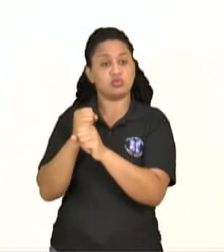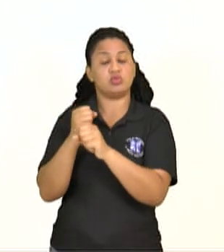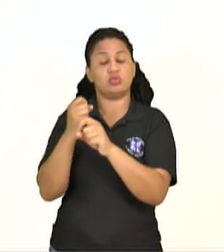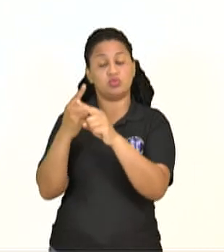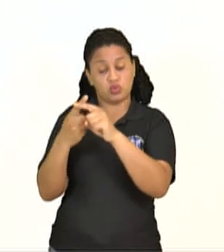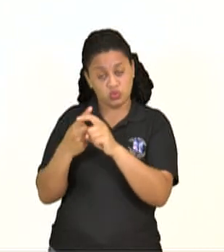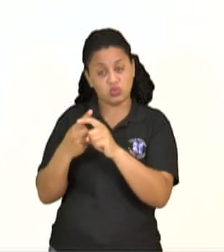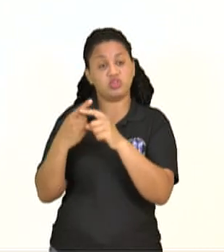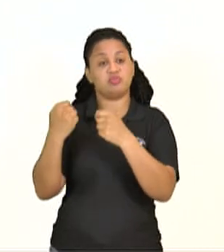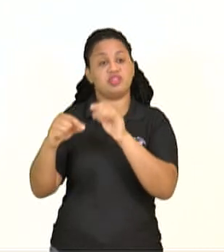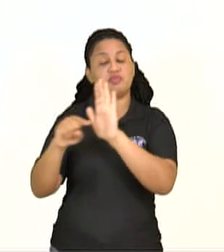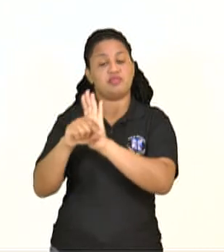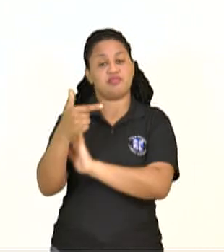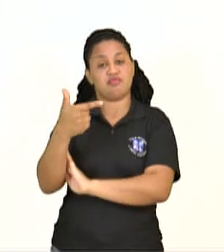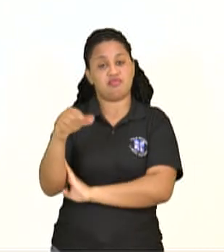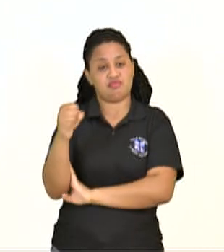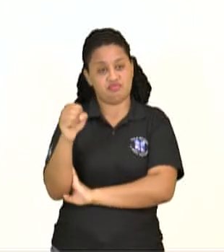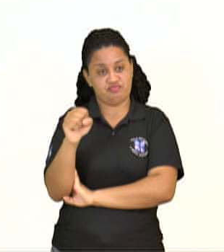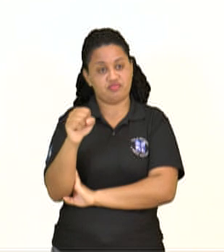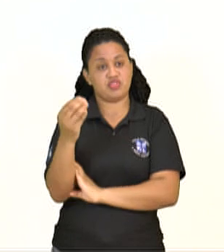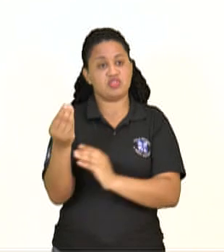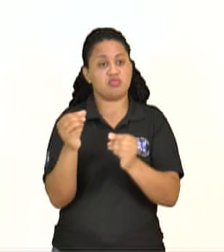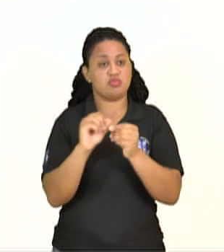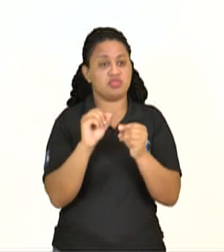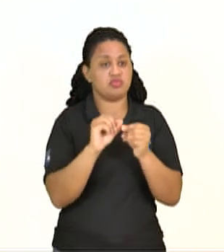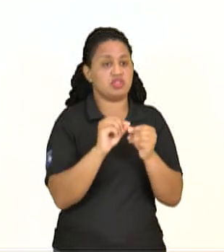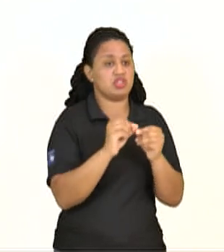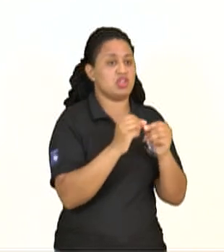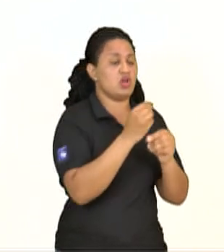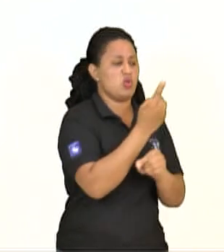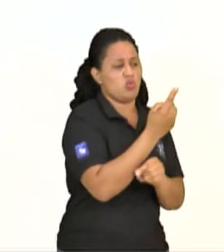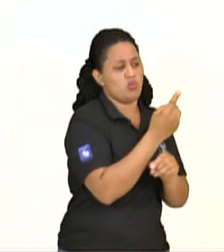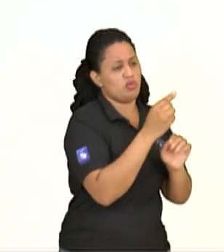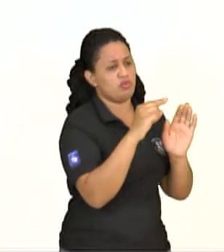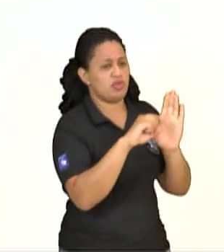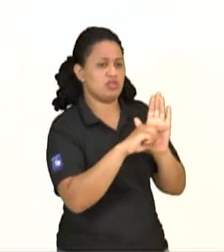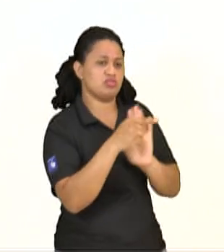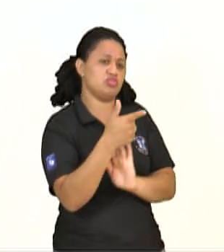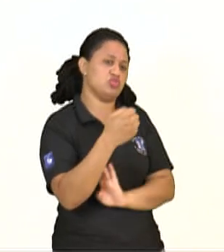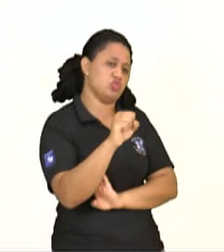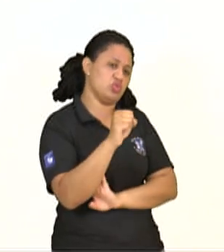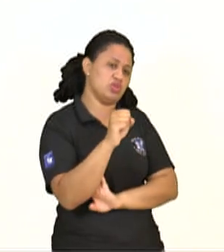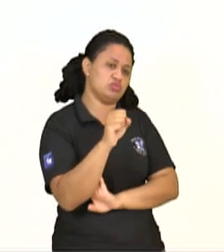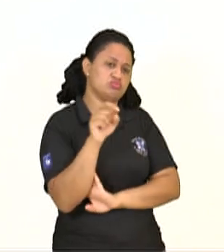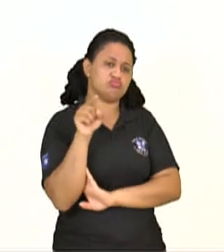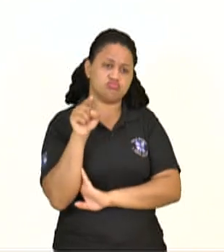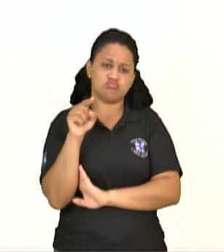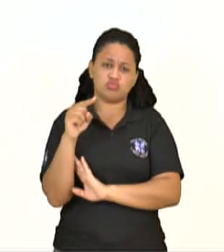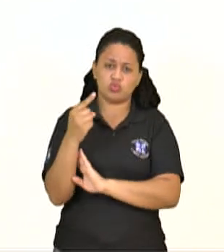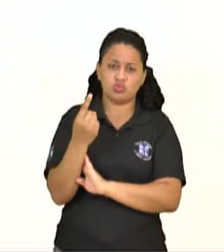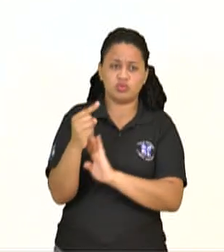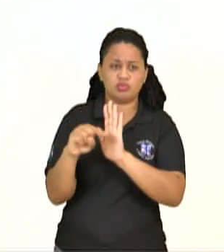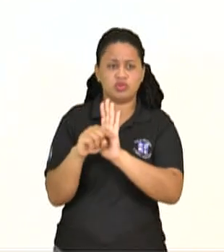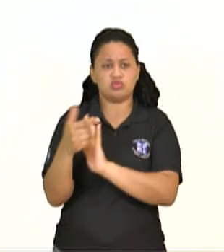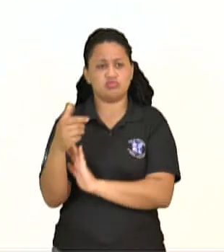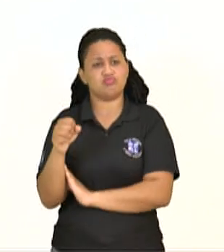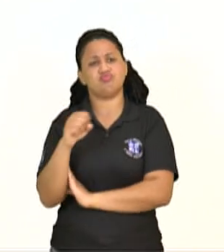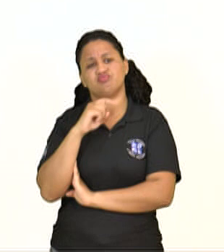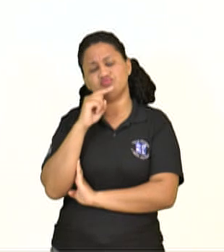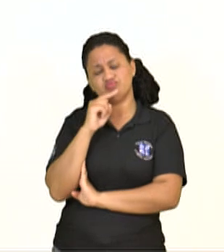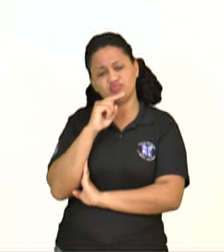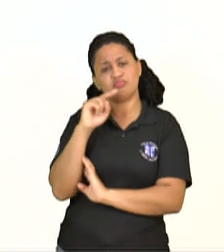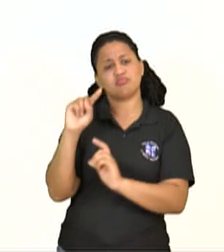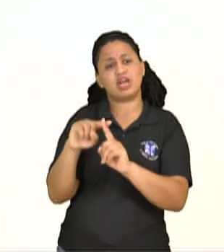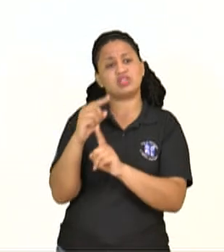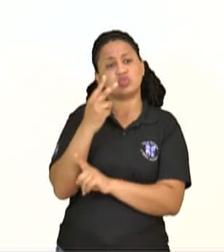pode fazer isso? Ah, eu posso pegar 1 e menos 28, será que dá certo? Não dá, né? Ah, mas eu posso pegar